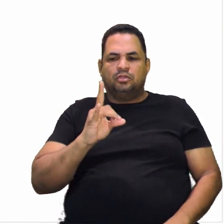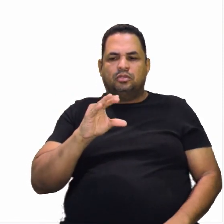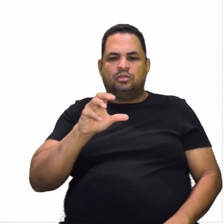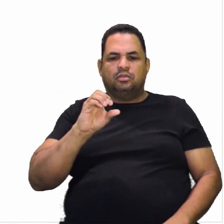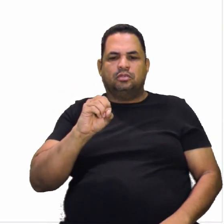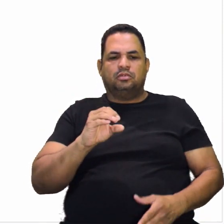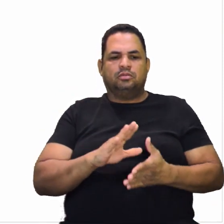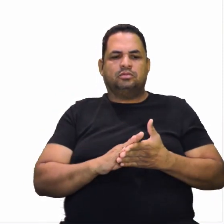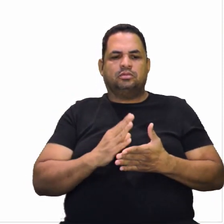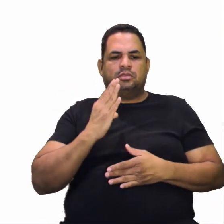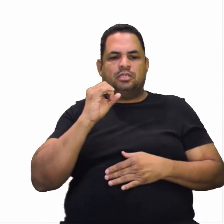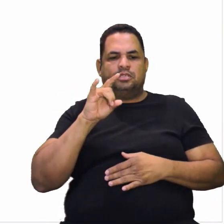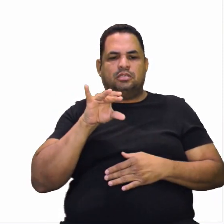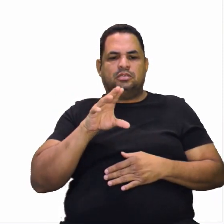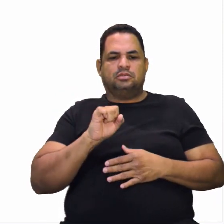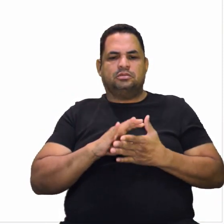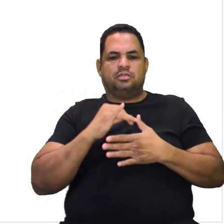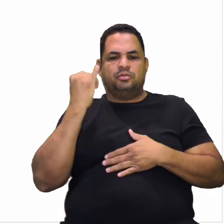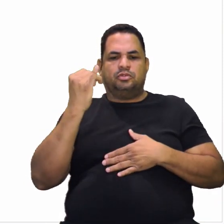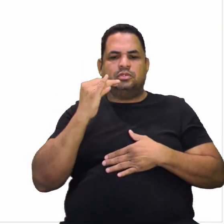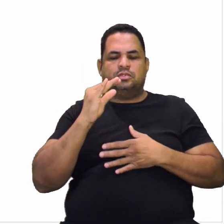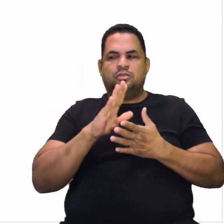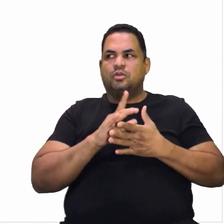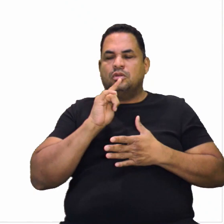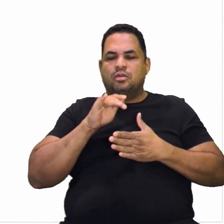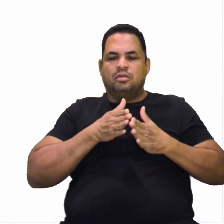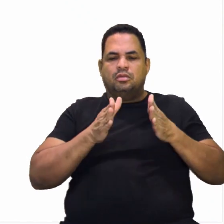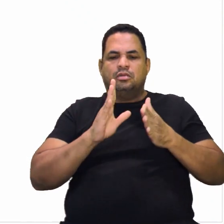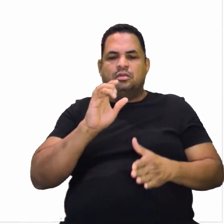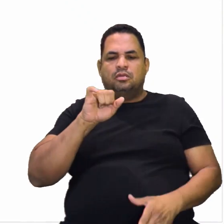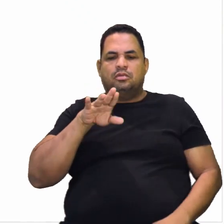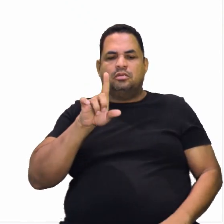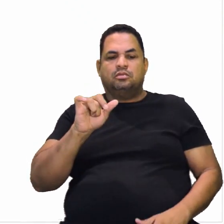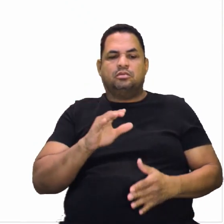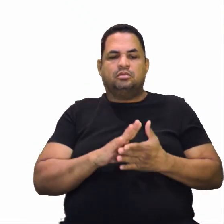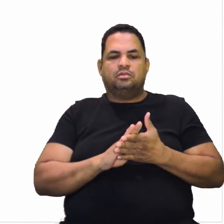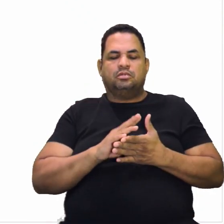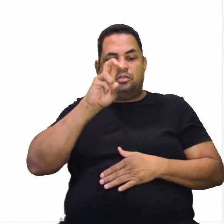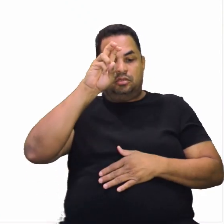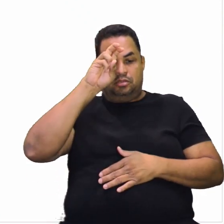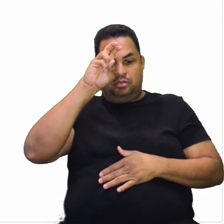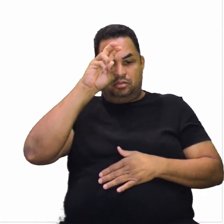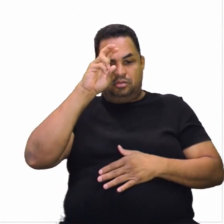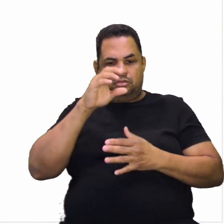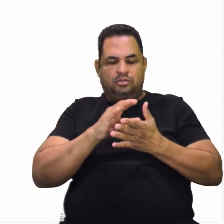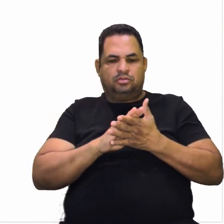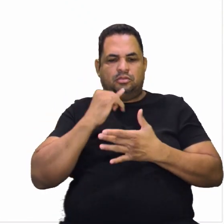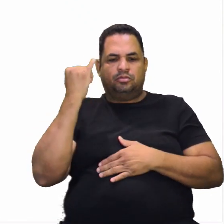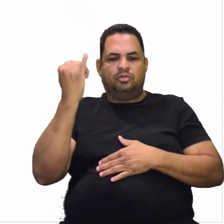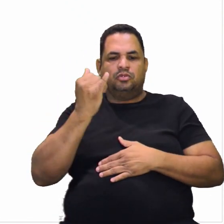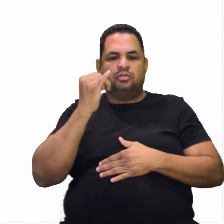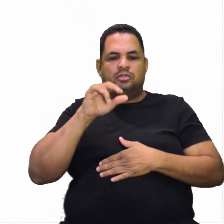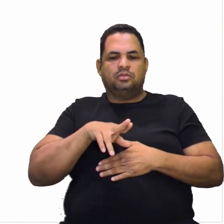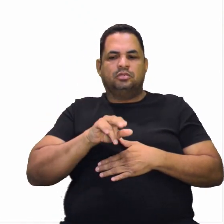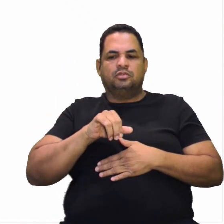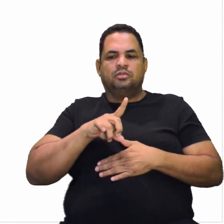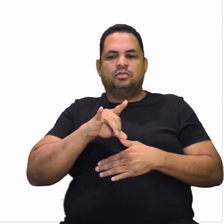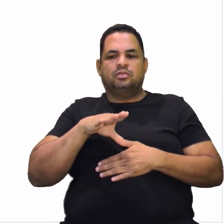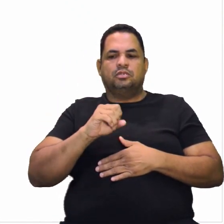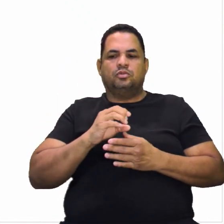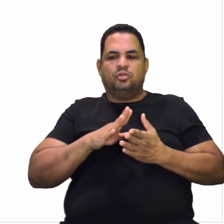cretenses e a importância do Egeu, ou os egípcios e a importância do Nilo.